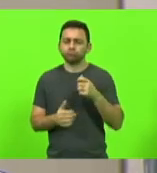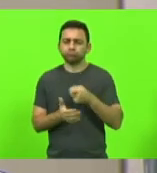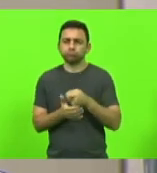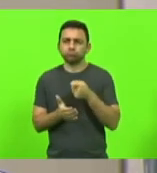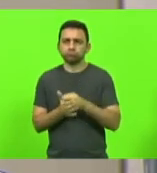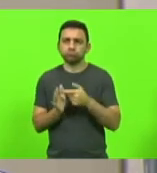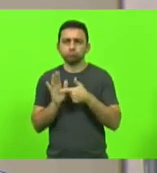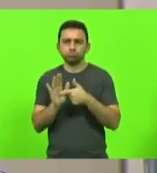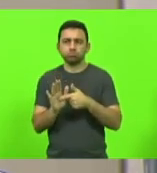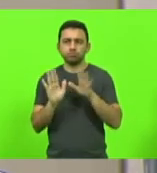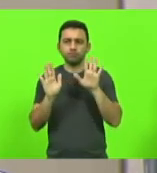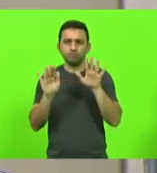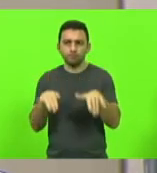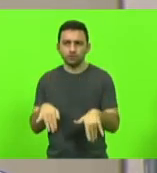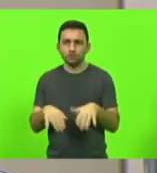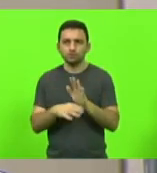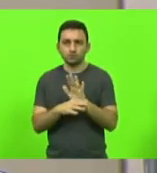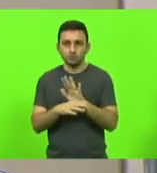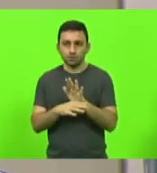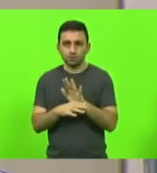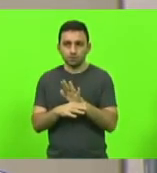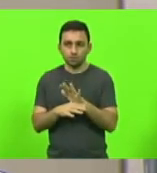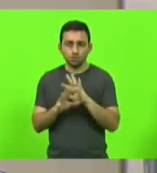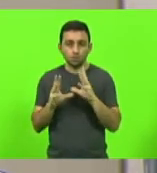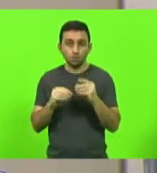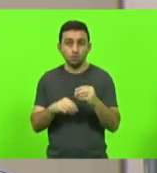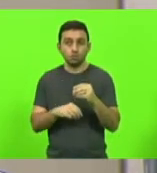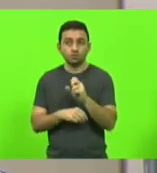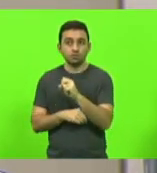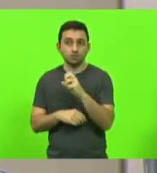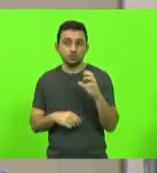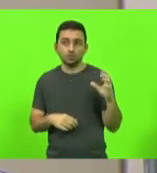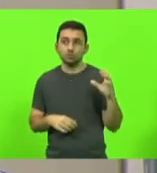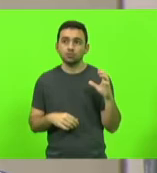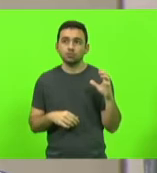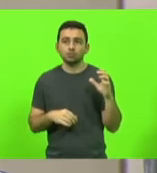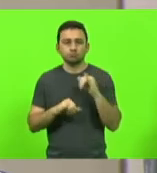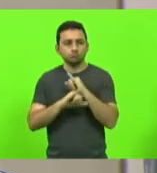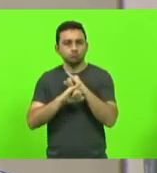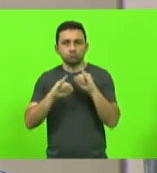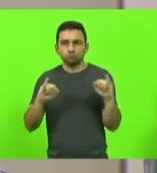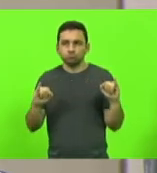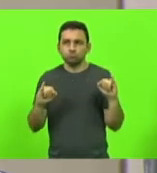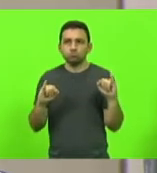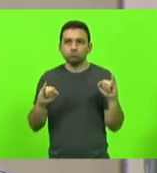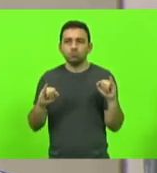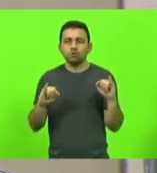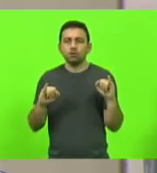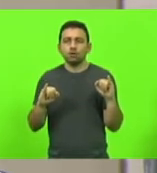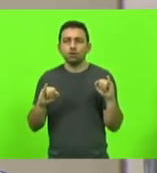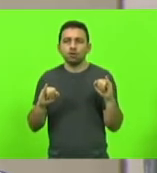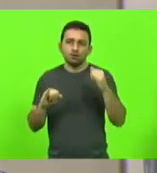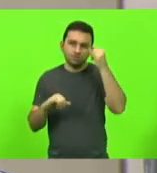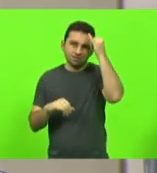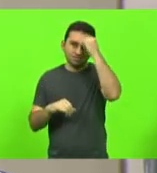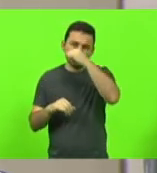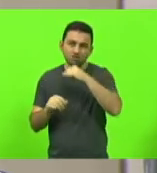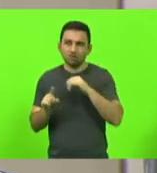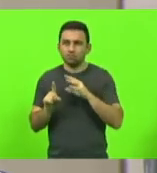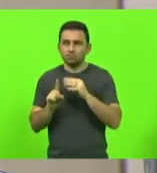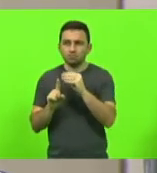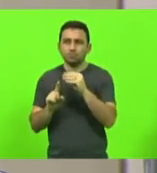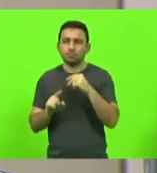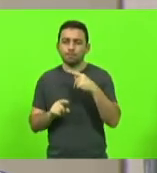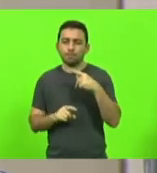final das sessões das salas de cinema do Estado de Santa Catarina, de informe publicitário para advertência contra a pedofilia, o abuso